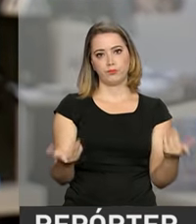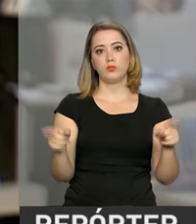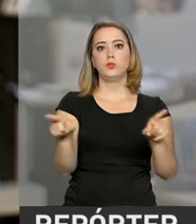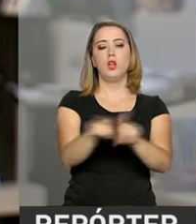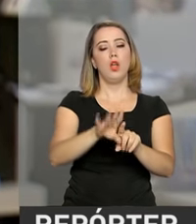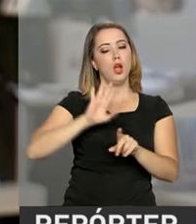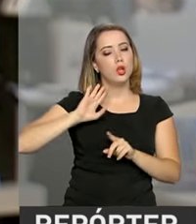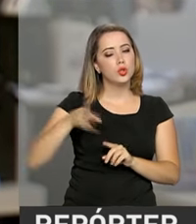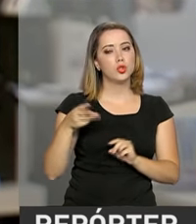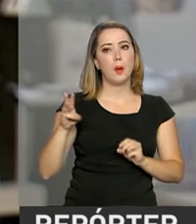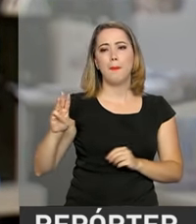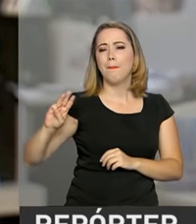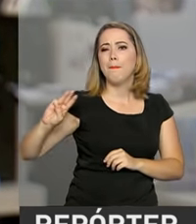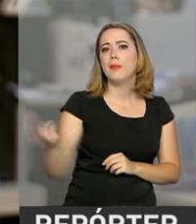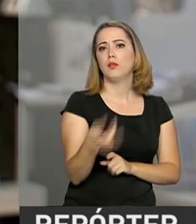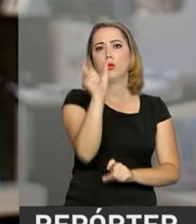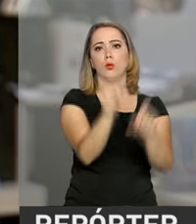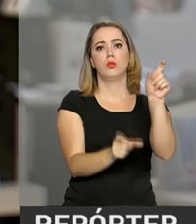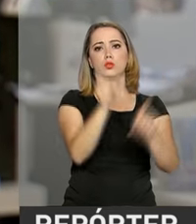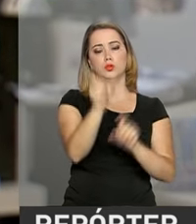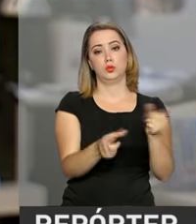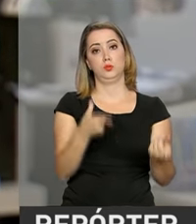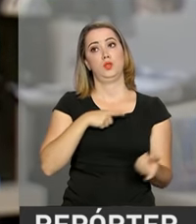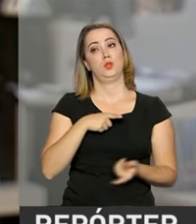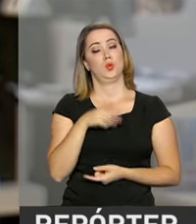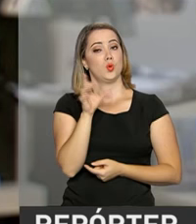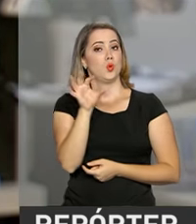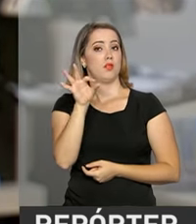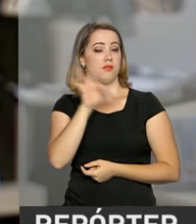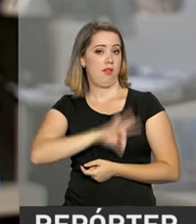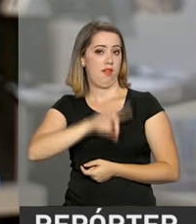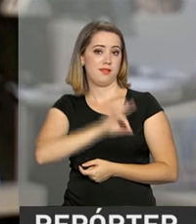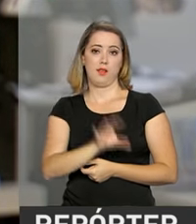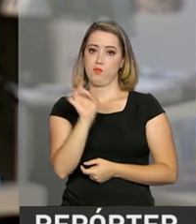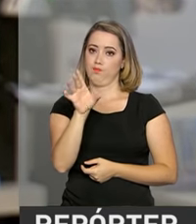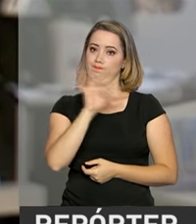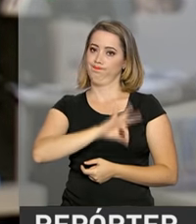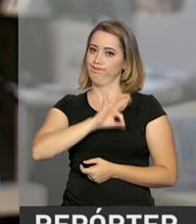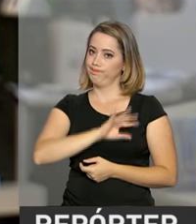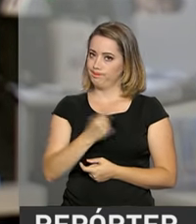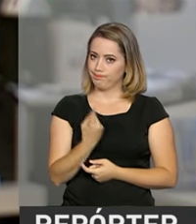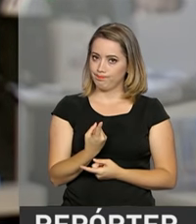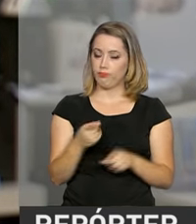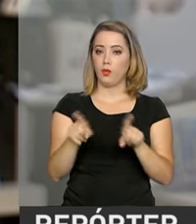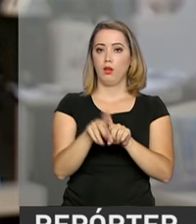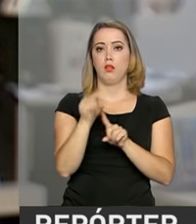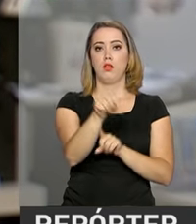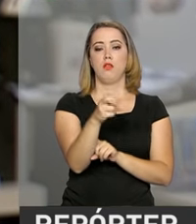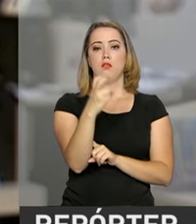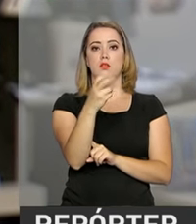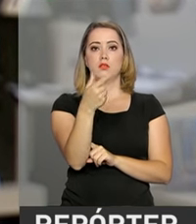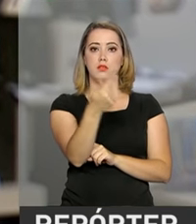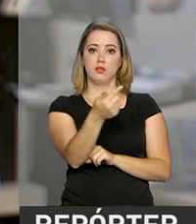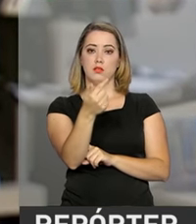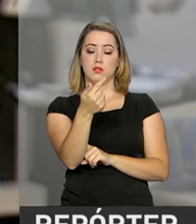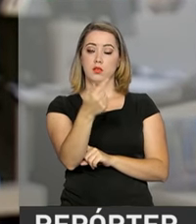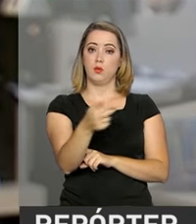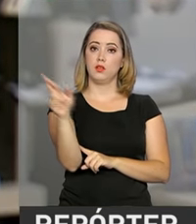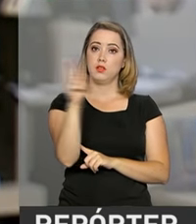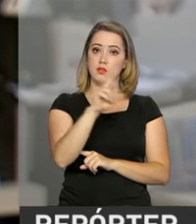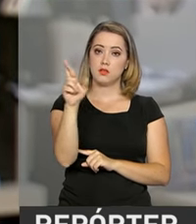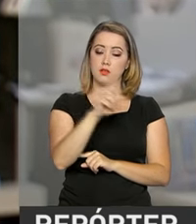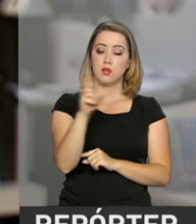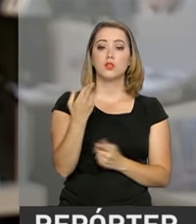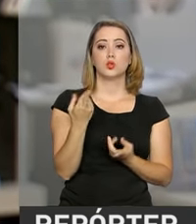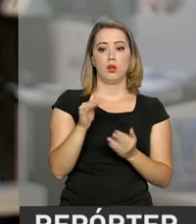Aposentados e trabalhadores brasileiros têm como renda o salário mínimo segundo o Ministério do planejamento estes R 57 de aumento vão